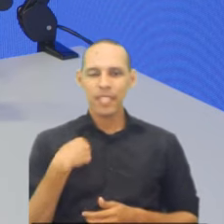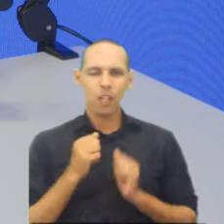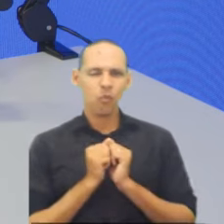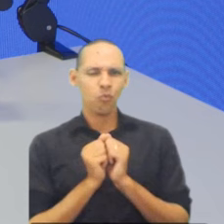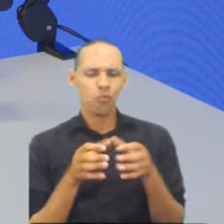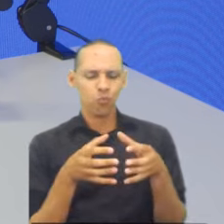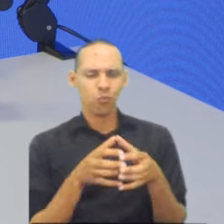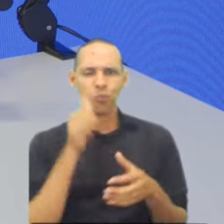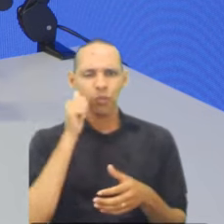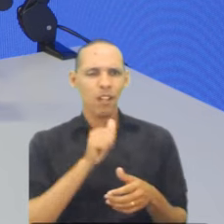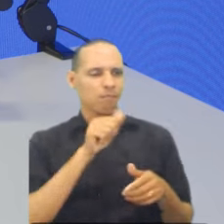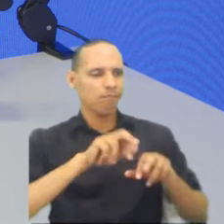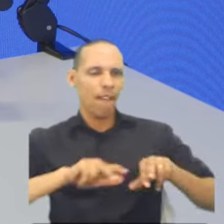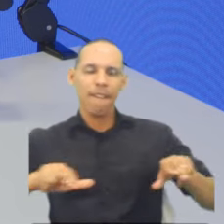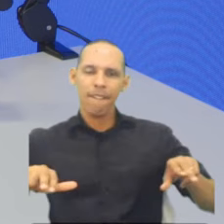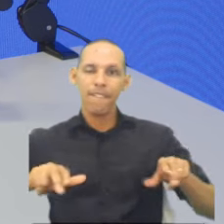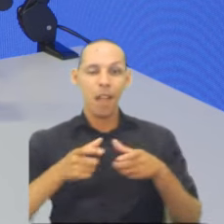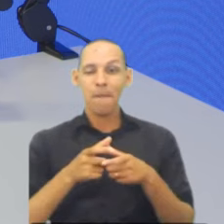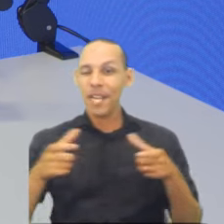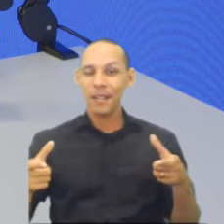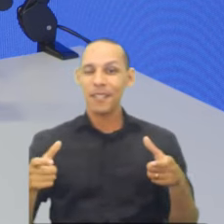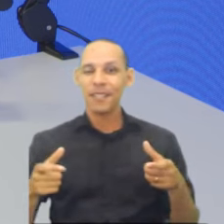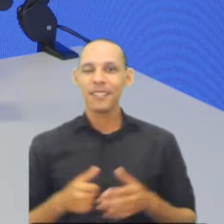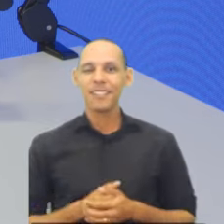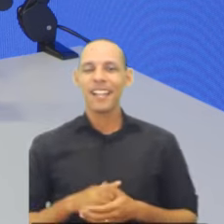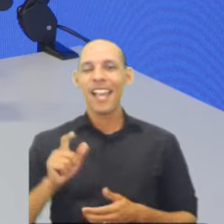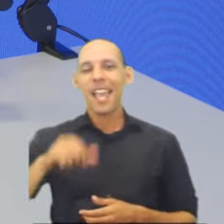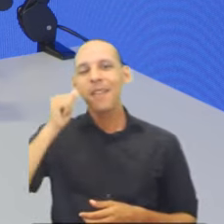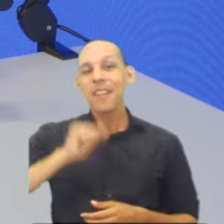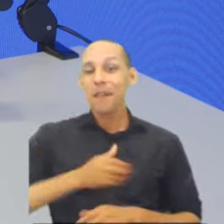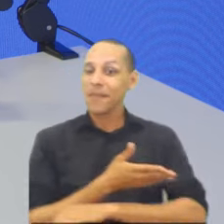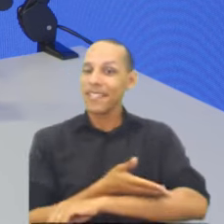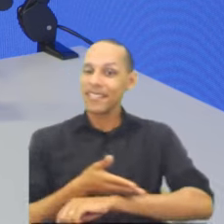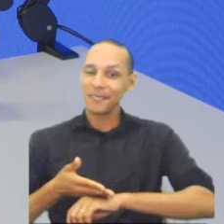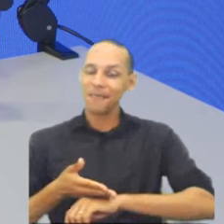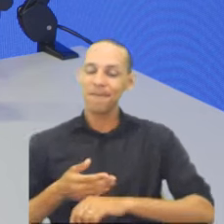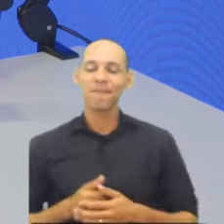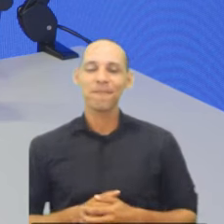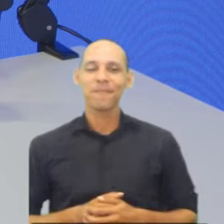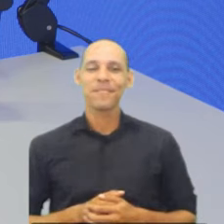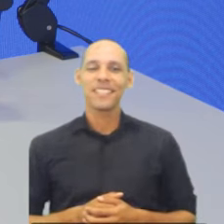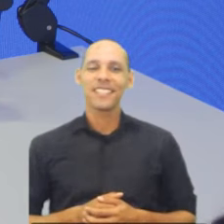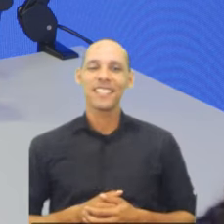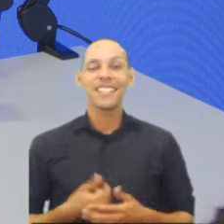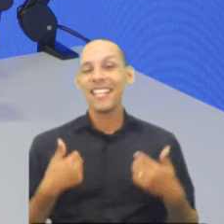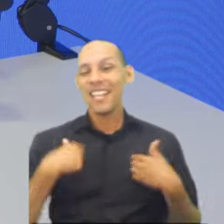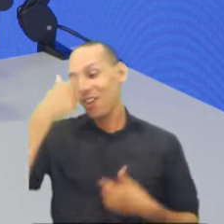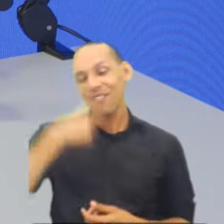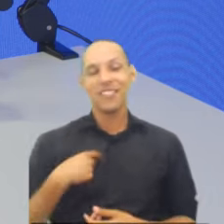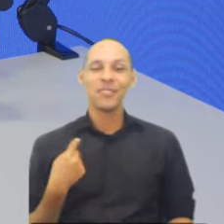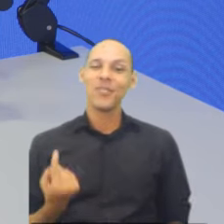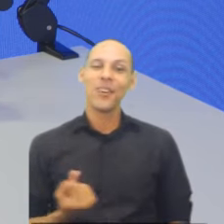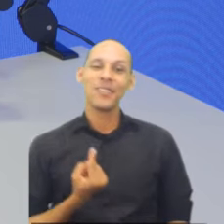circulo em alguns grupos de mulheres e a maior parte deles todos liderados por mulheres brancas eh e eu